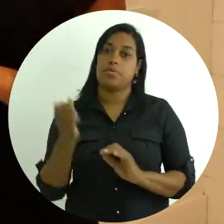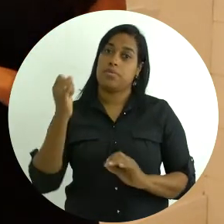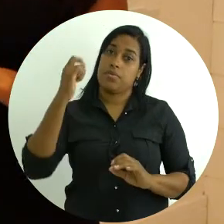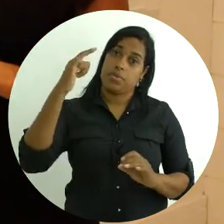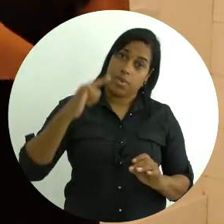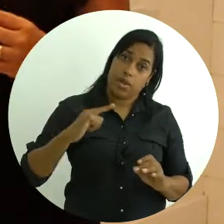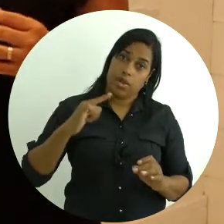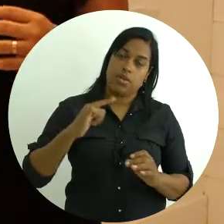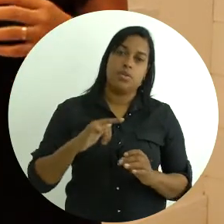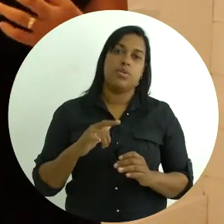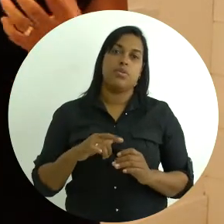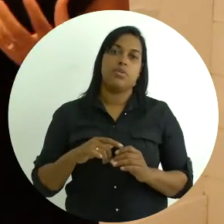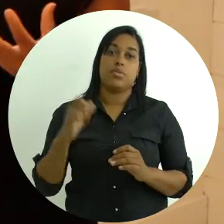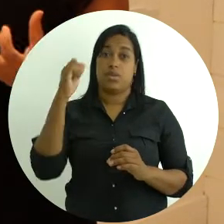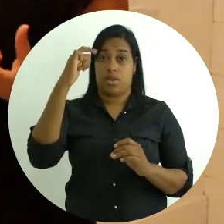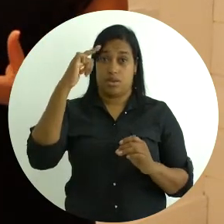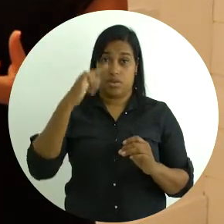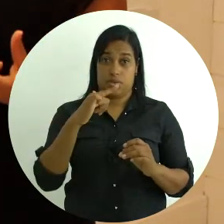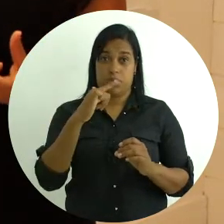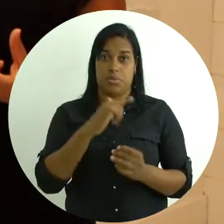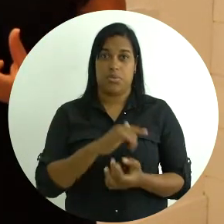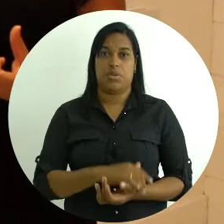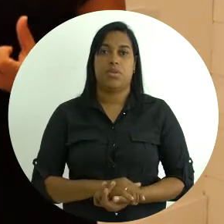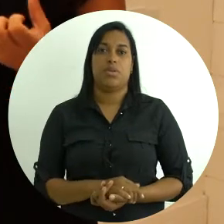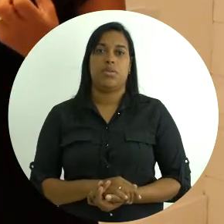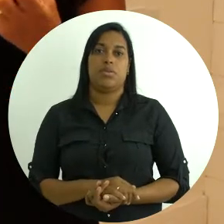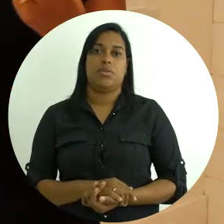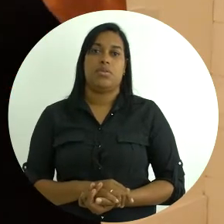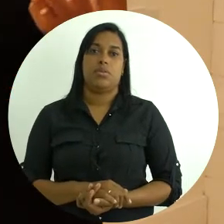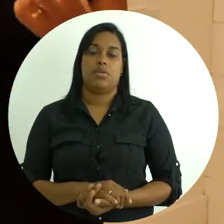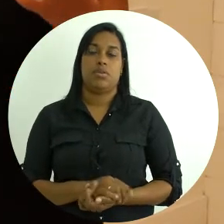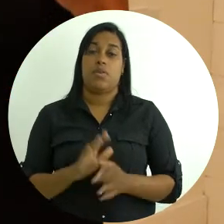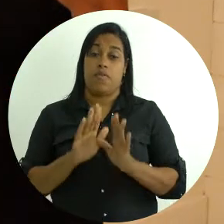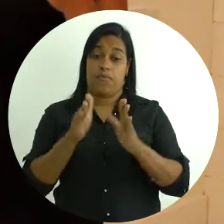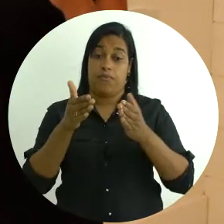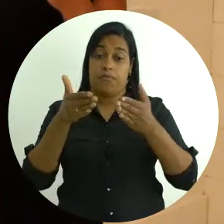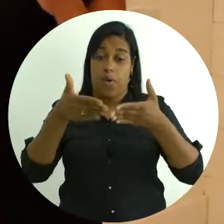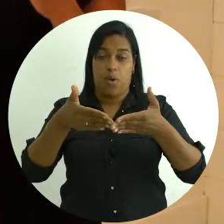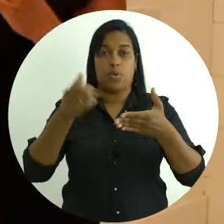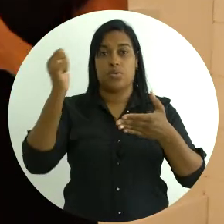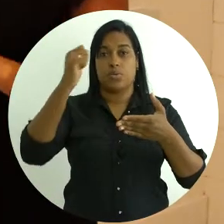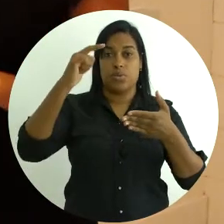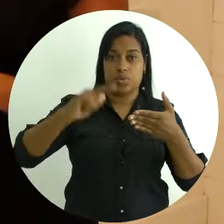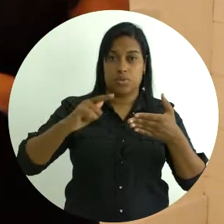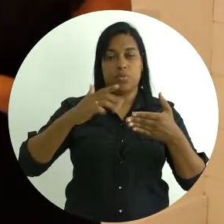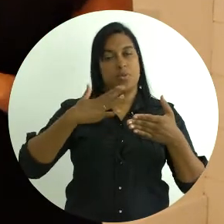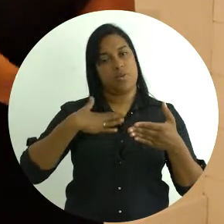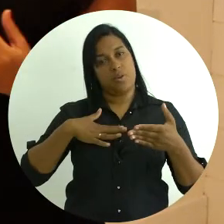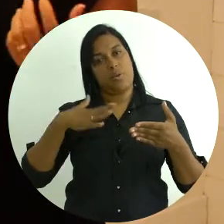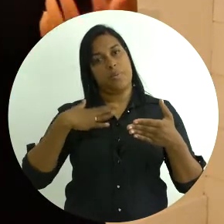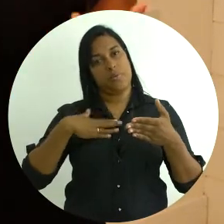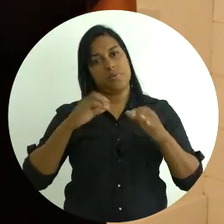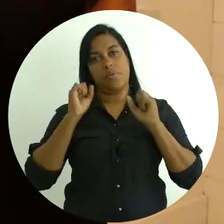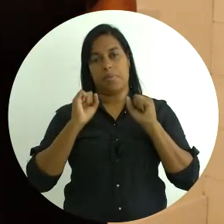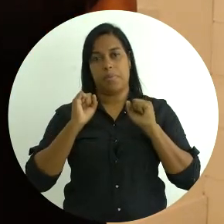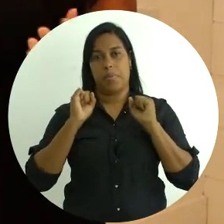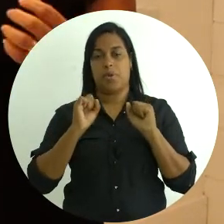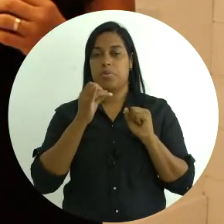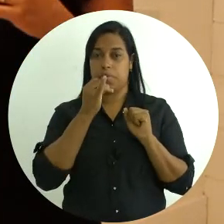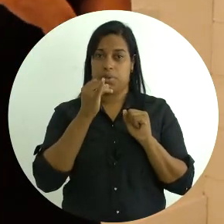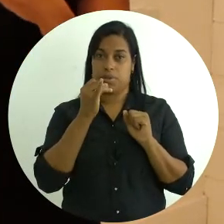de luz. E aí a luminária traz um foco de luz mais aconchegante, né? Você pode